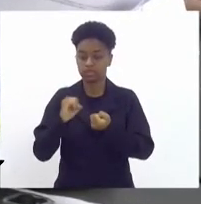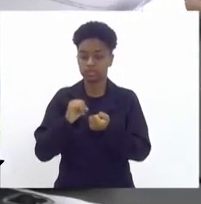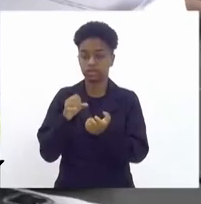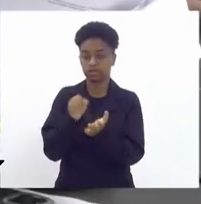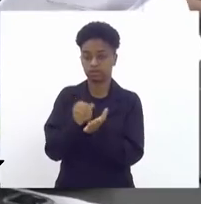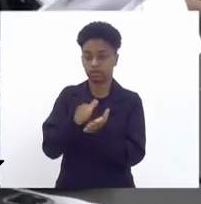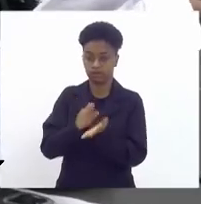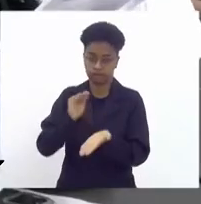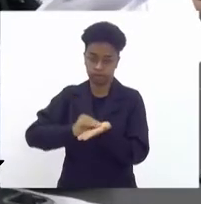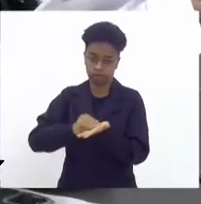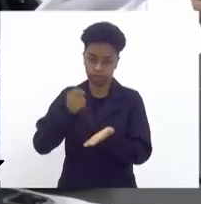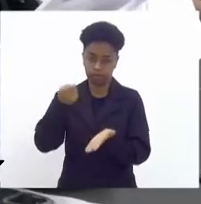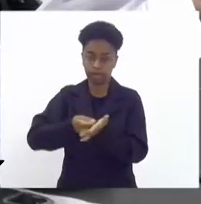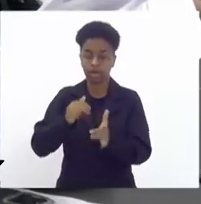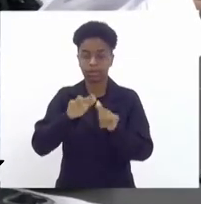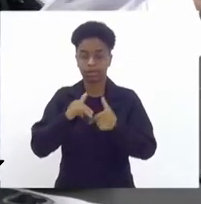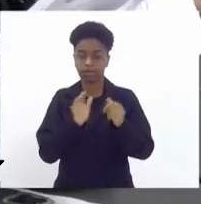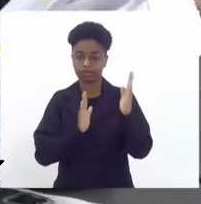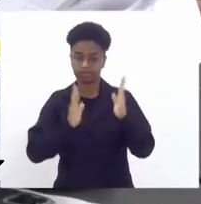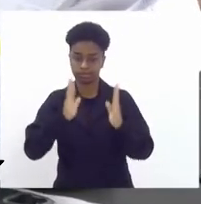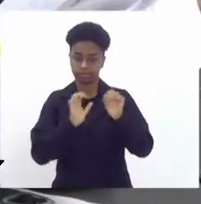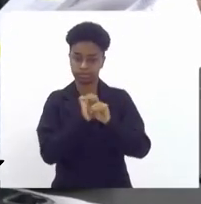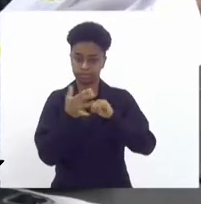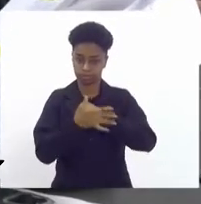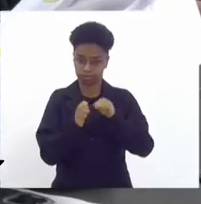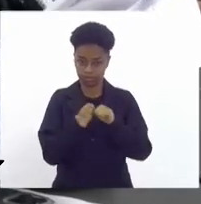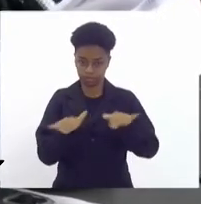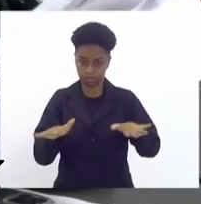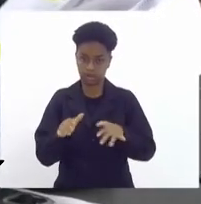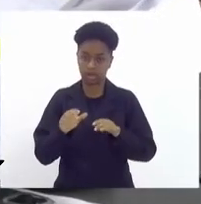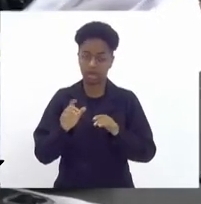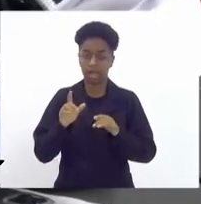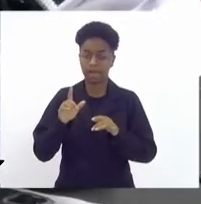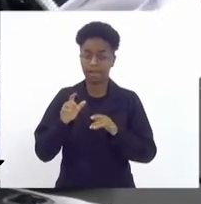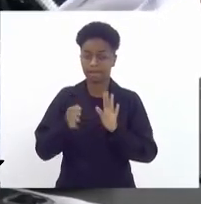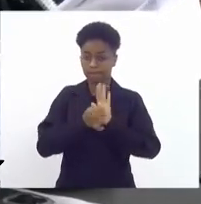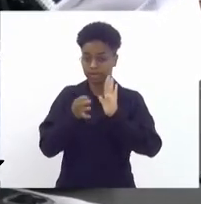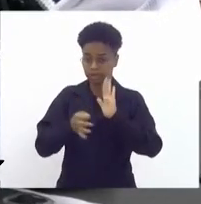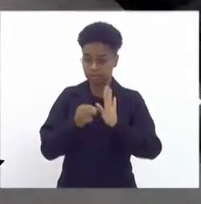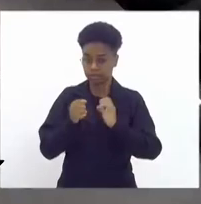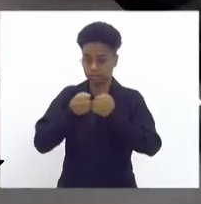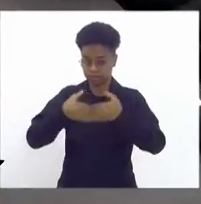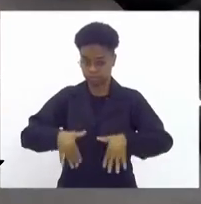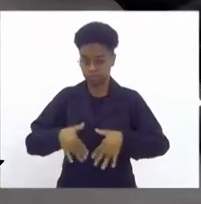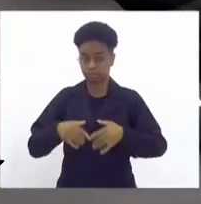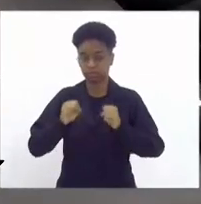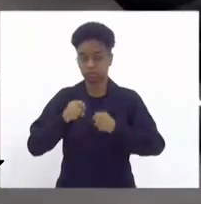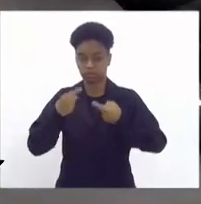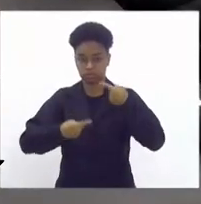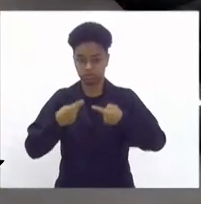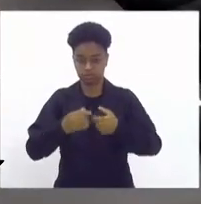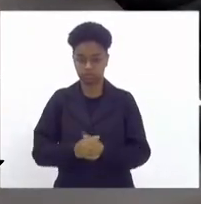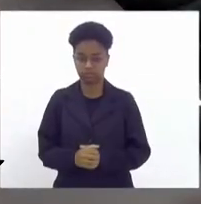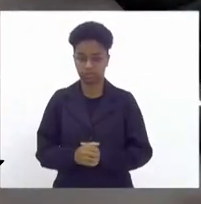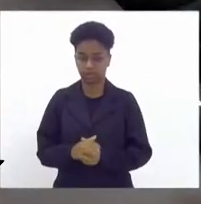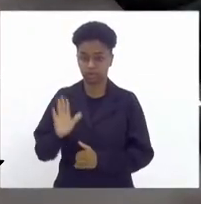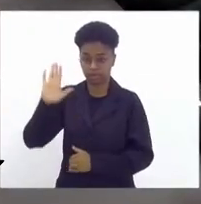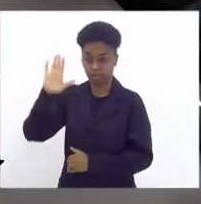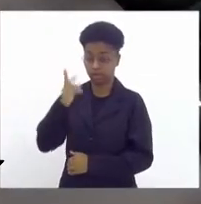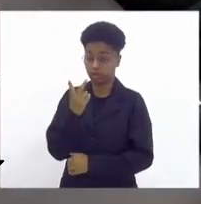Covid-19. O parecer é pela prejudicabilidade. Em discussão. Presidente. Para discutir, deputado Luiz Paulo. Duas coisas.